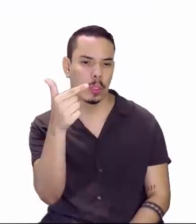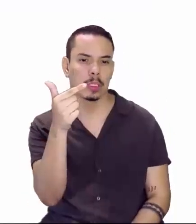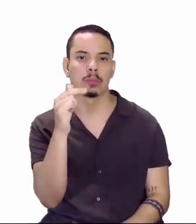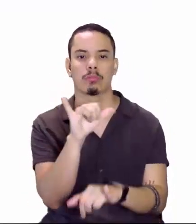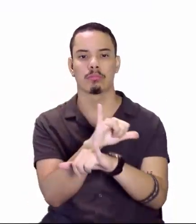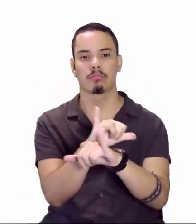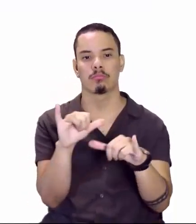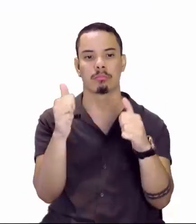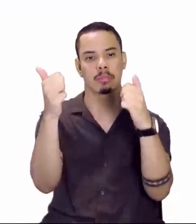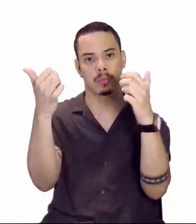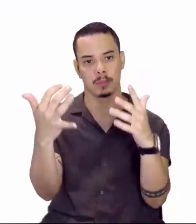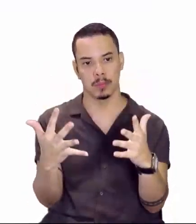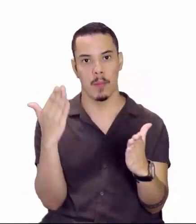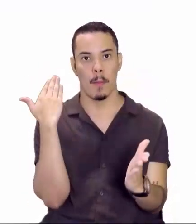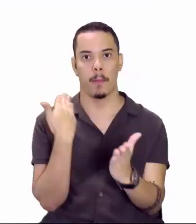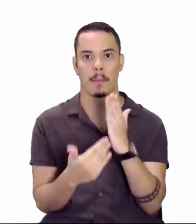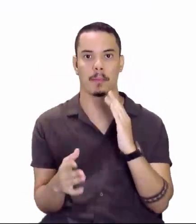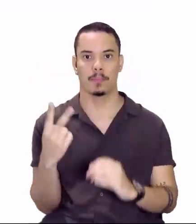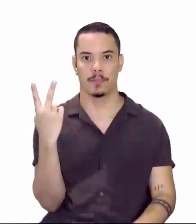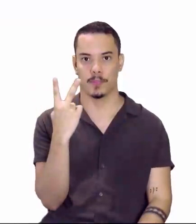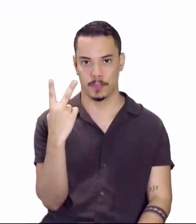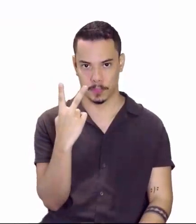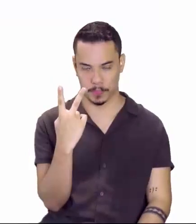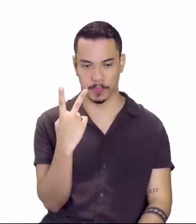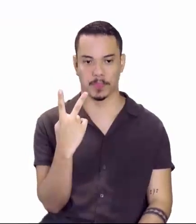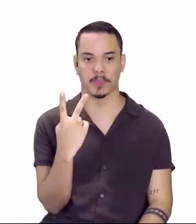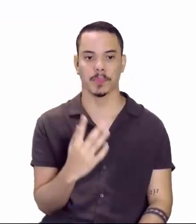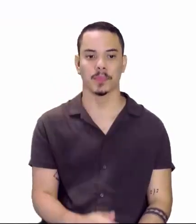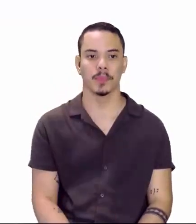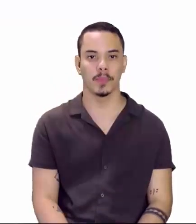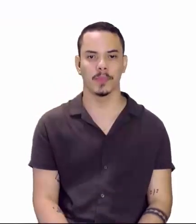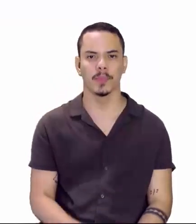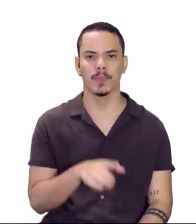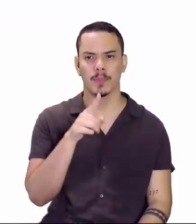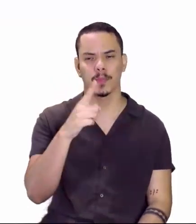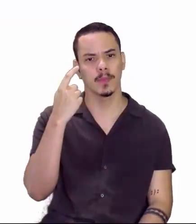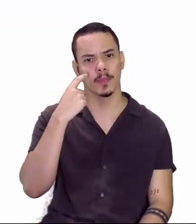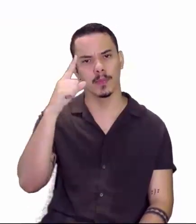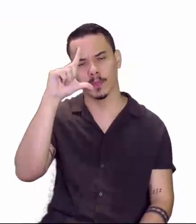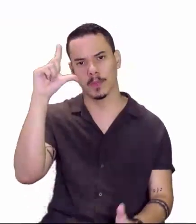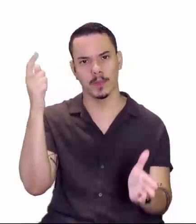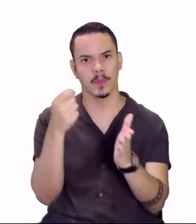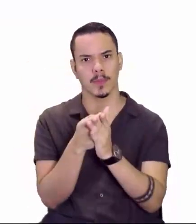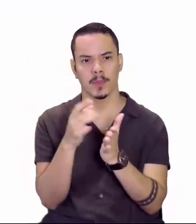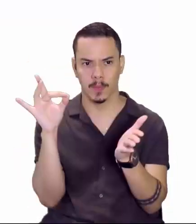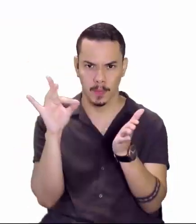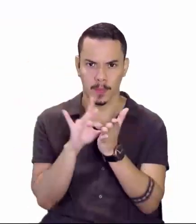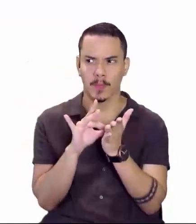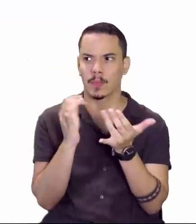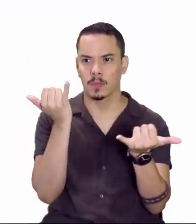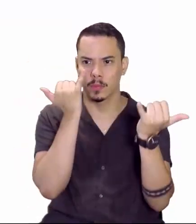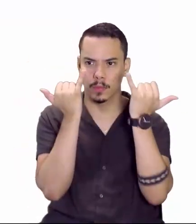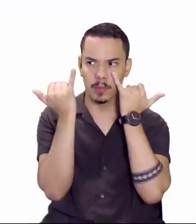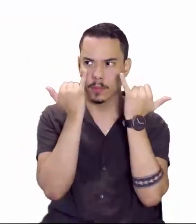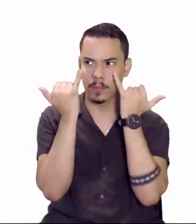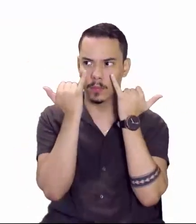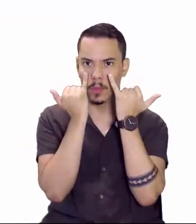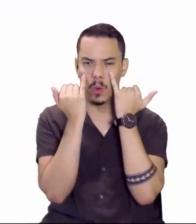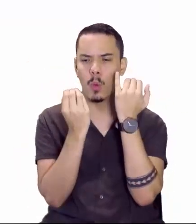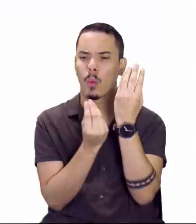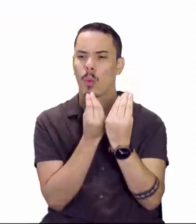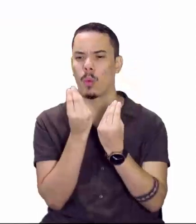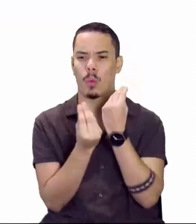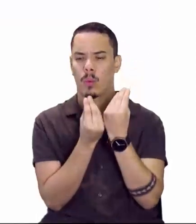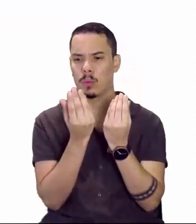o magnésio perdeu 2 elétrons. E para você conferir a veracidade das informações, você